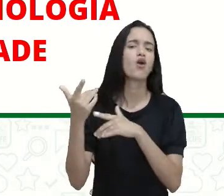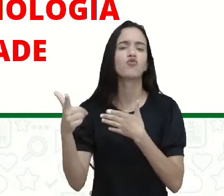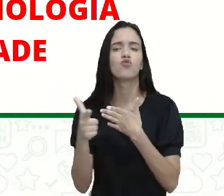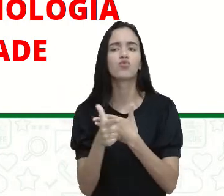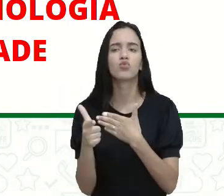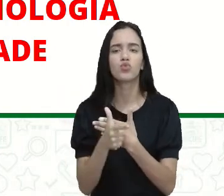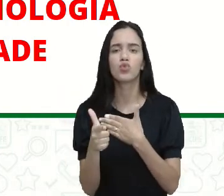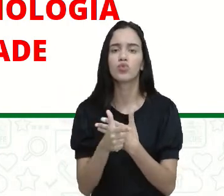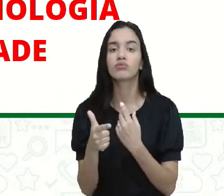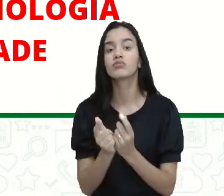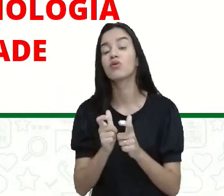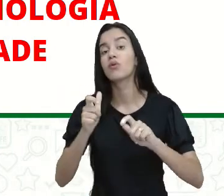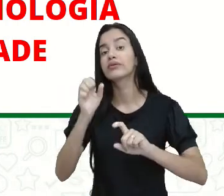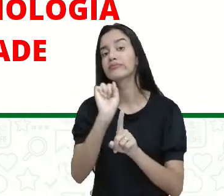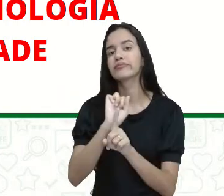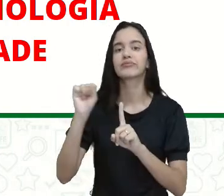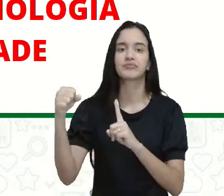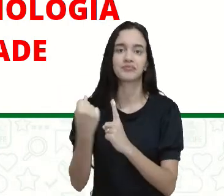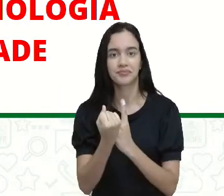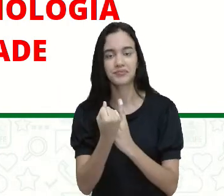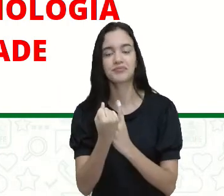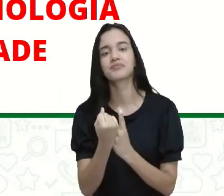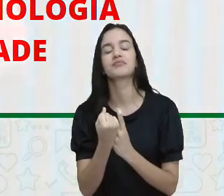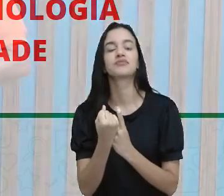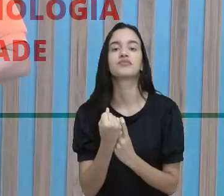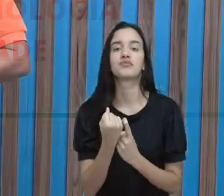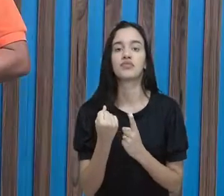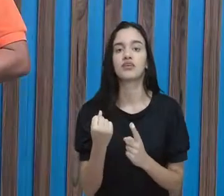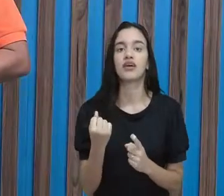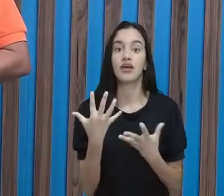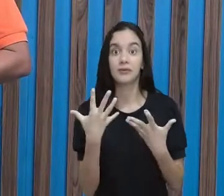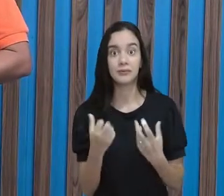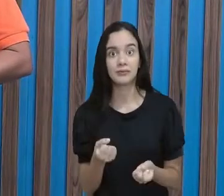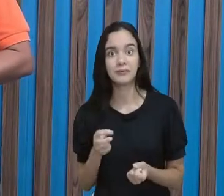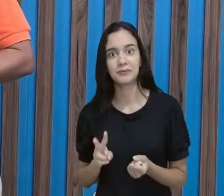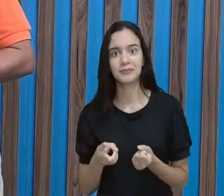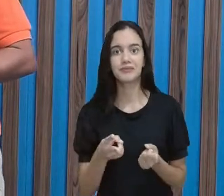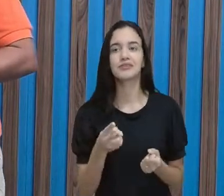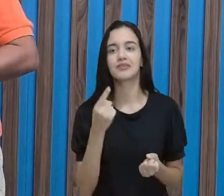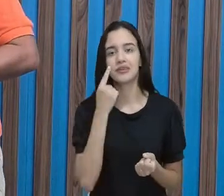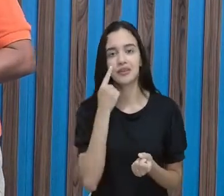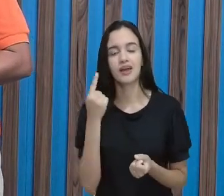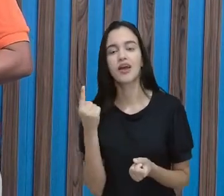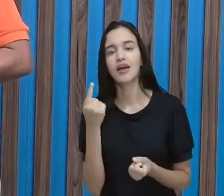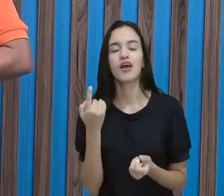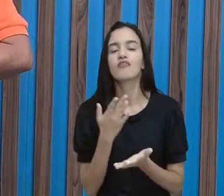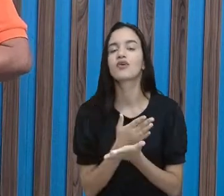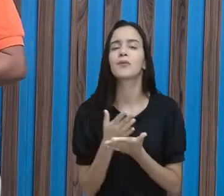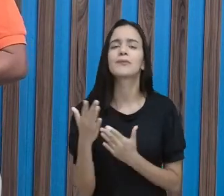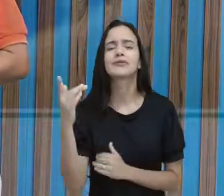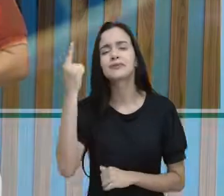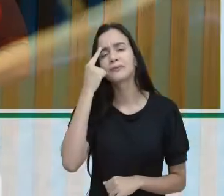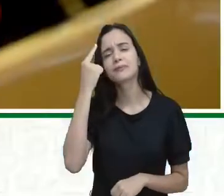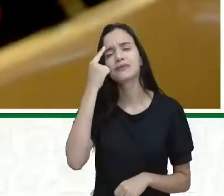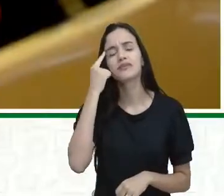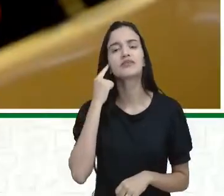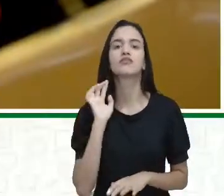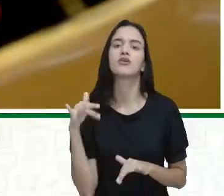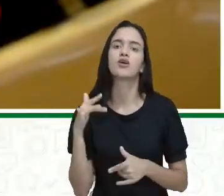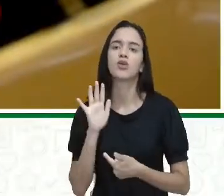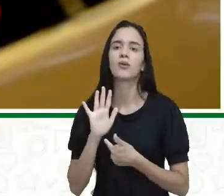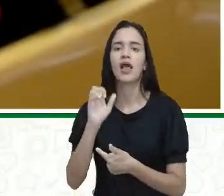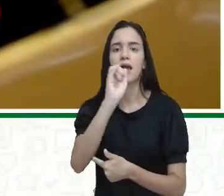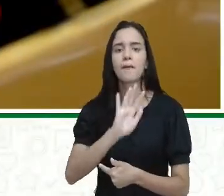tecnologia na sociedade. Vamos lá. O que é que a gente vai começar aí pensando? Eu trouxe